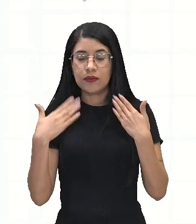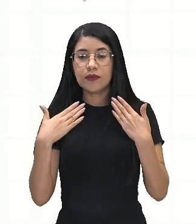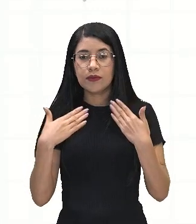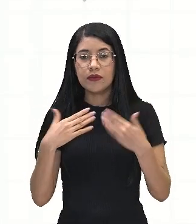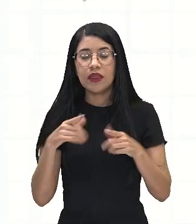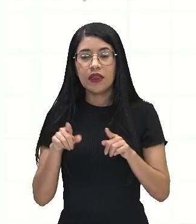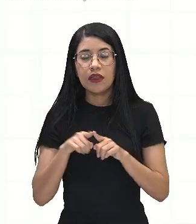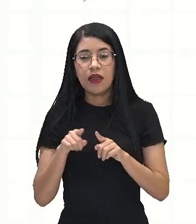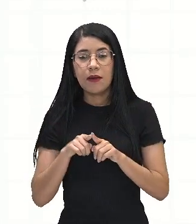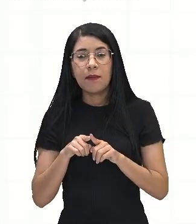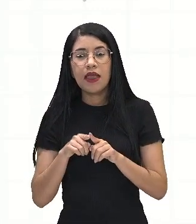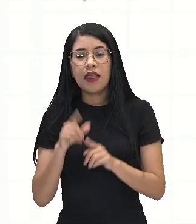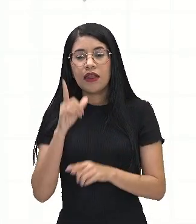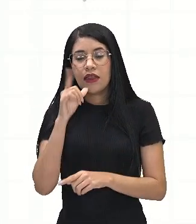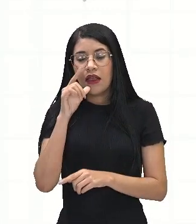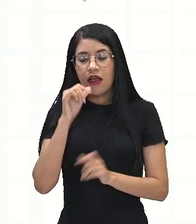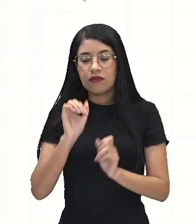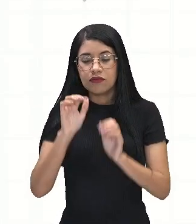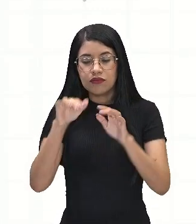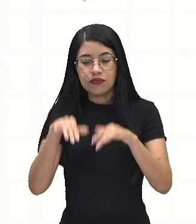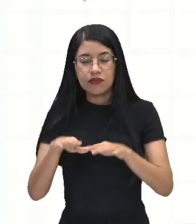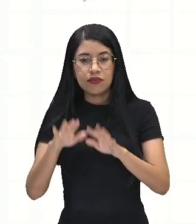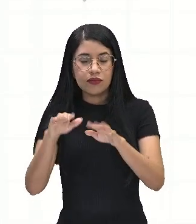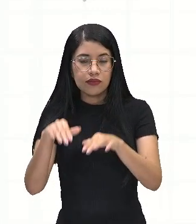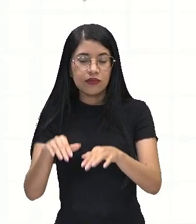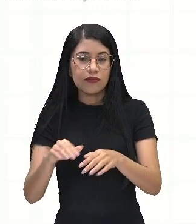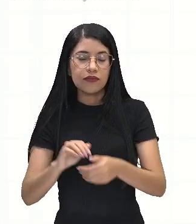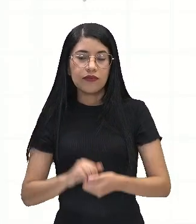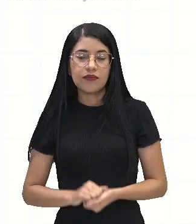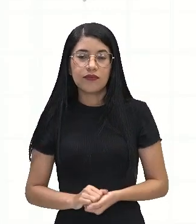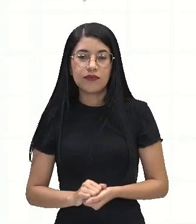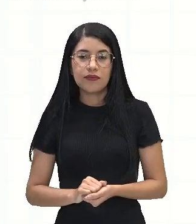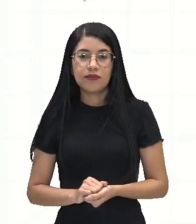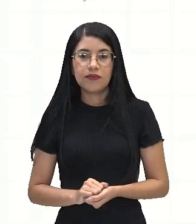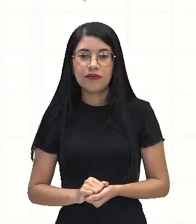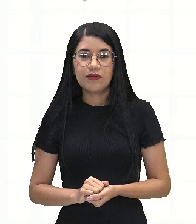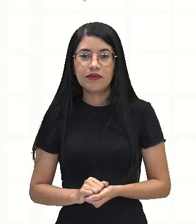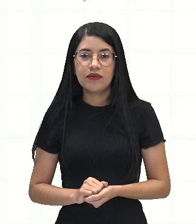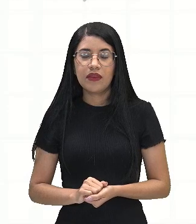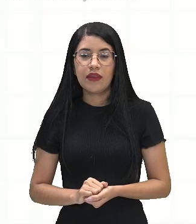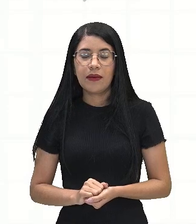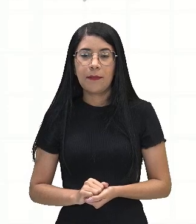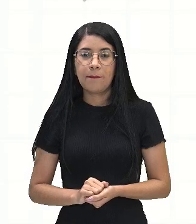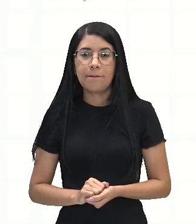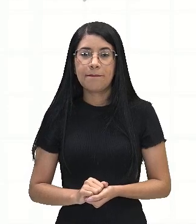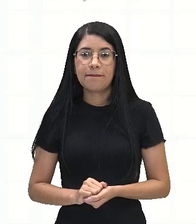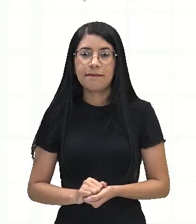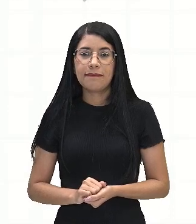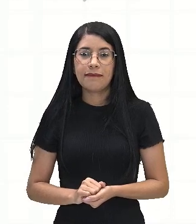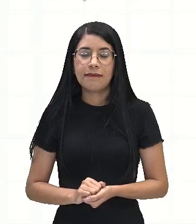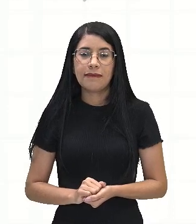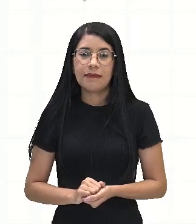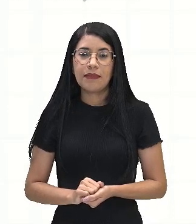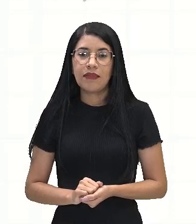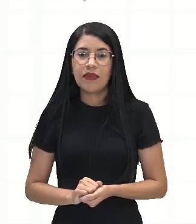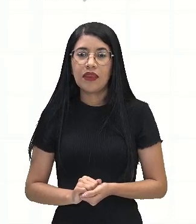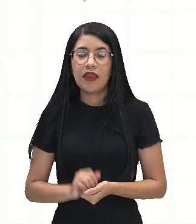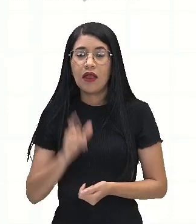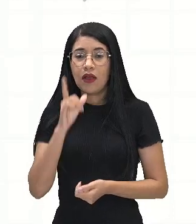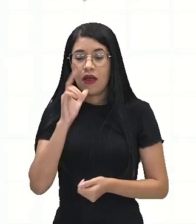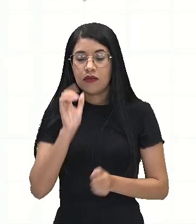das águas do oceano, aquecimento das águas do Oceano